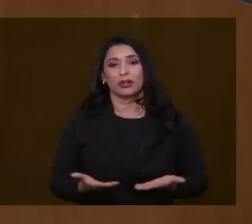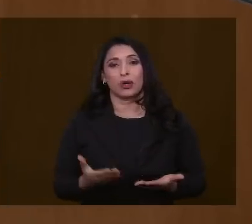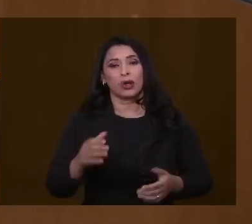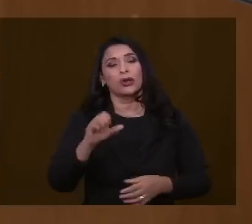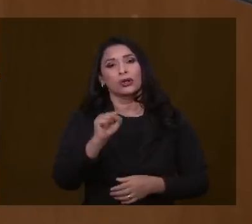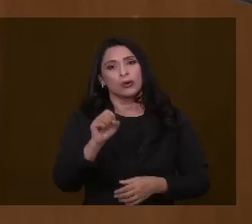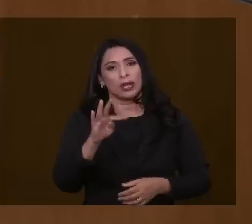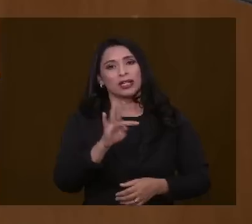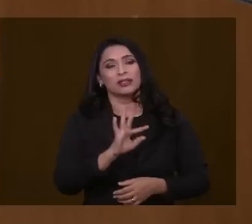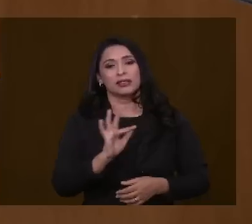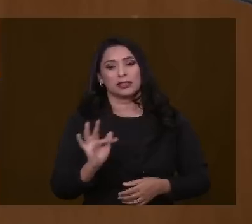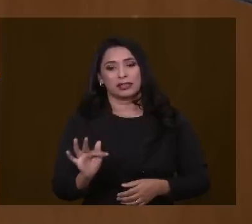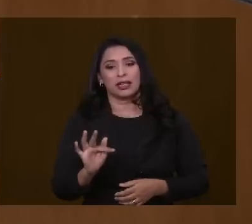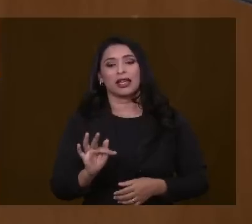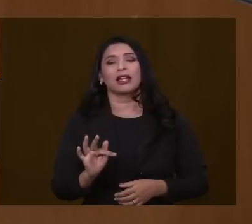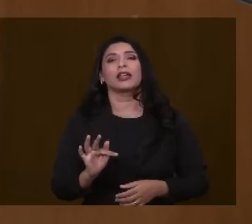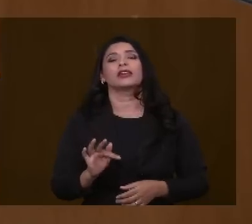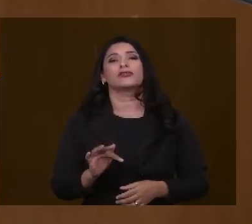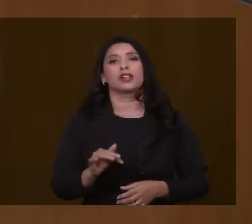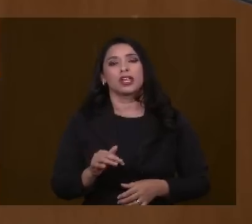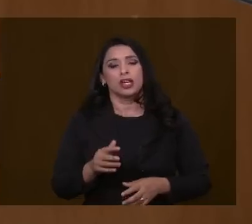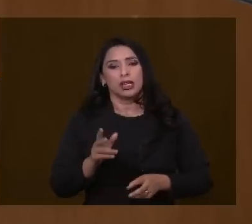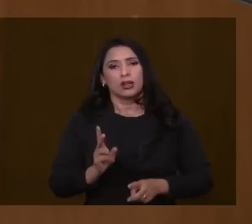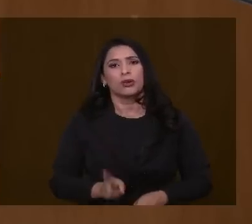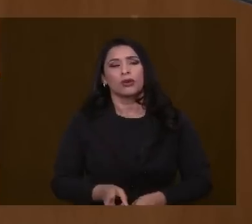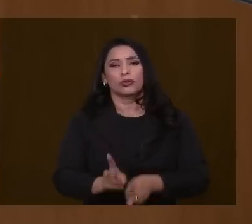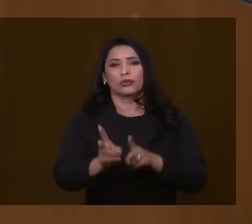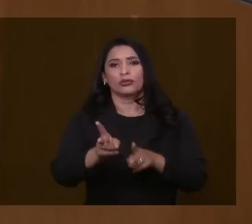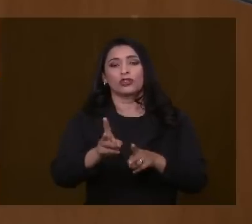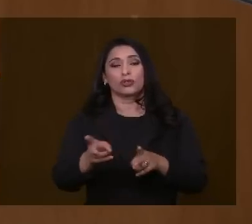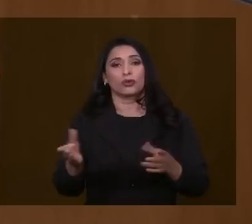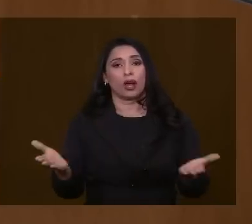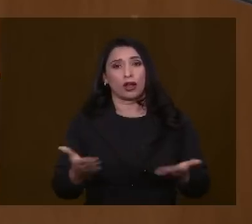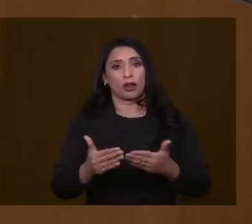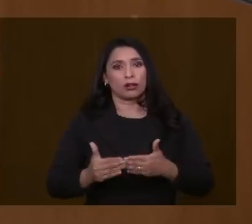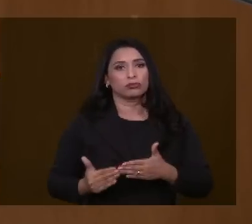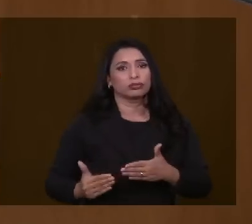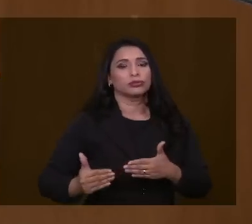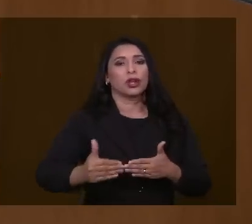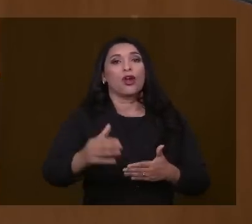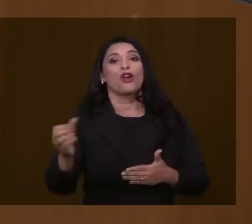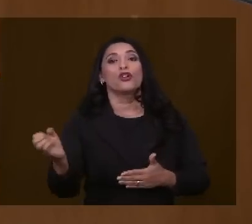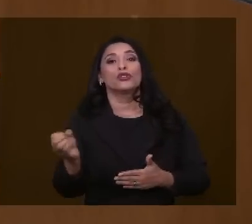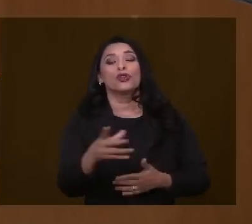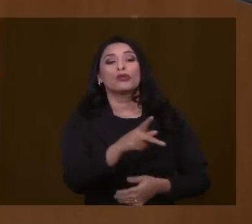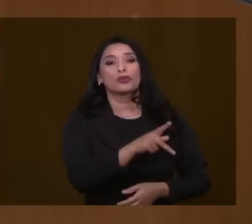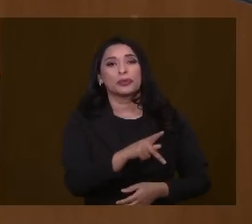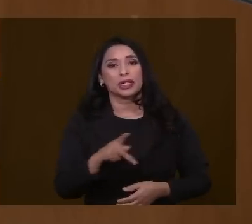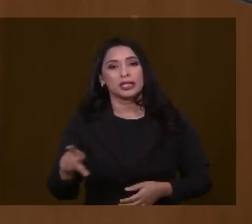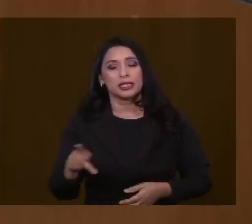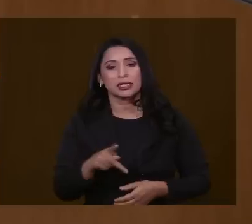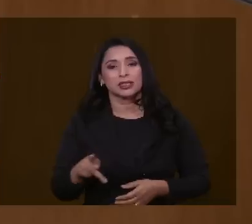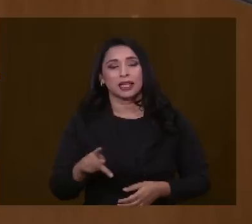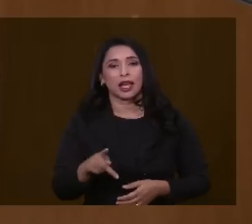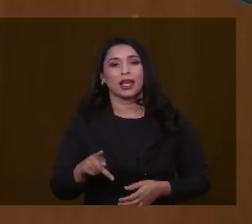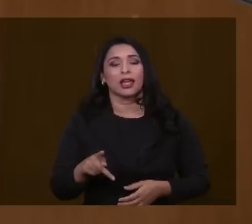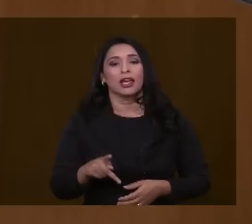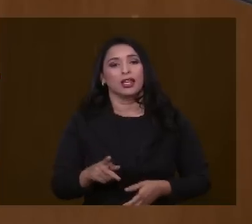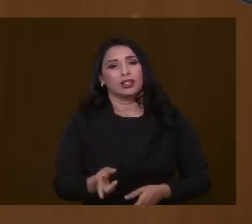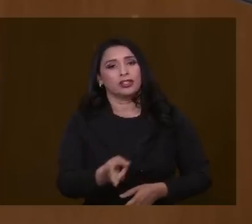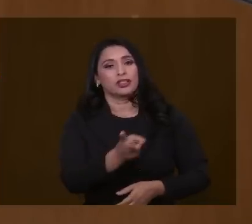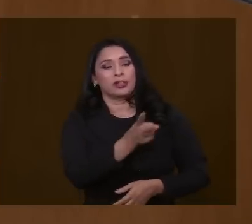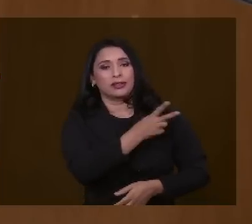uma vez, hissa velas com o novo ministro ao leme, as palavras que acabo de oferecer a Vossa